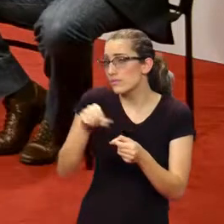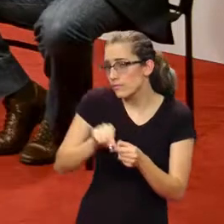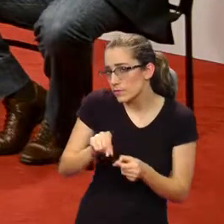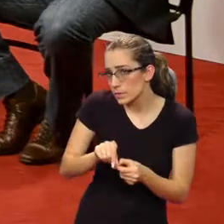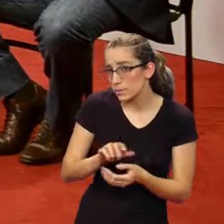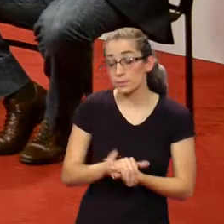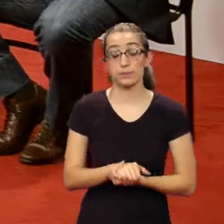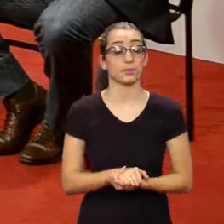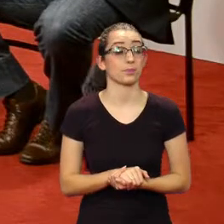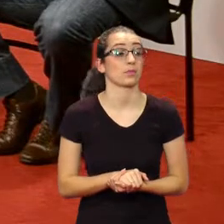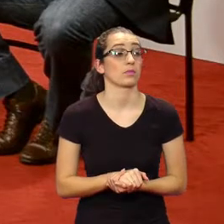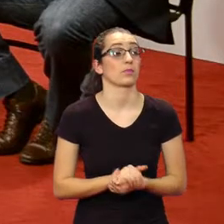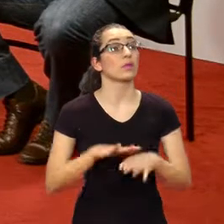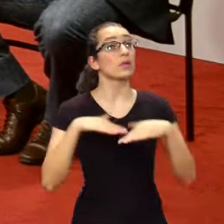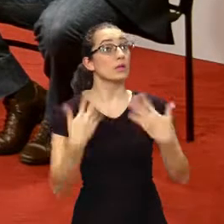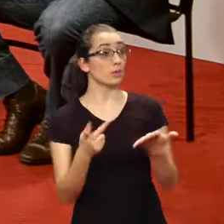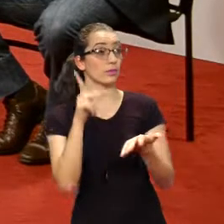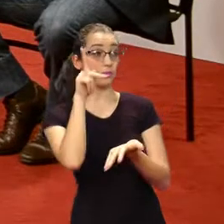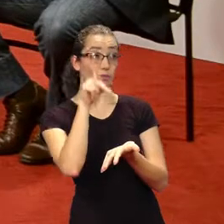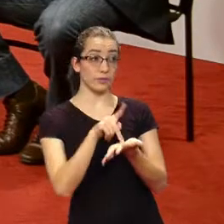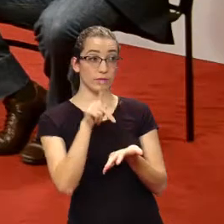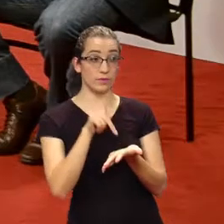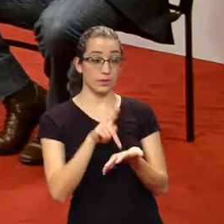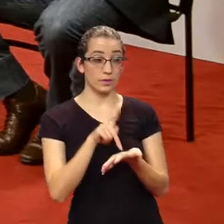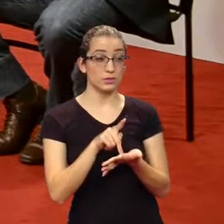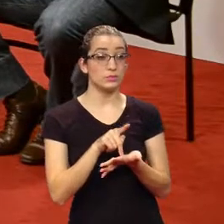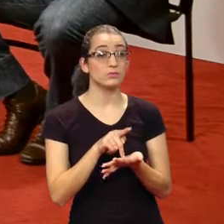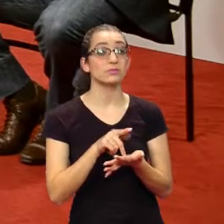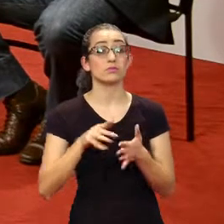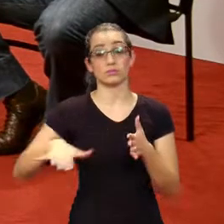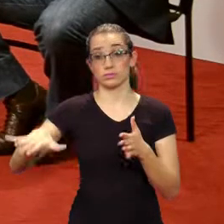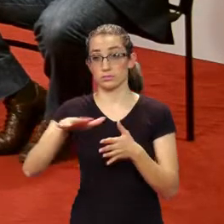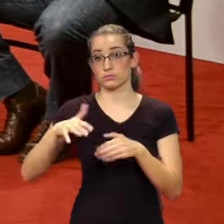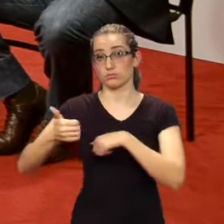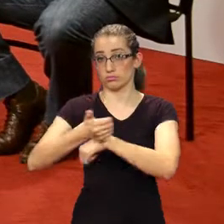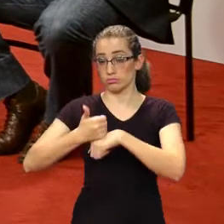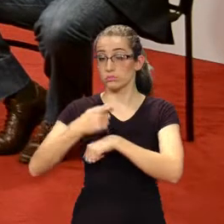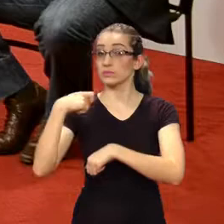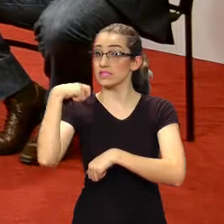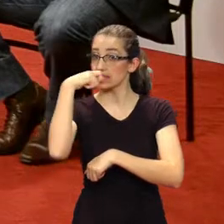vamos proceder? Na verdade, a odontologia ela